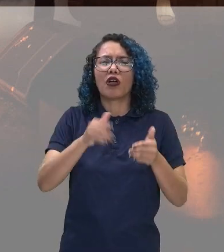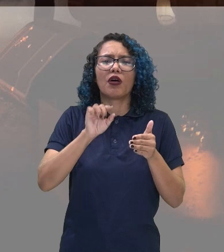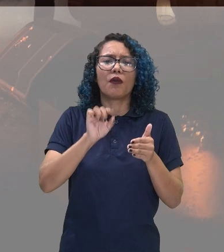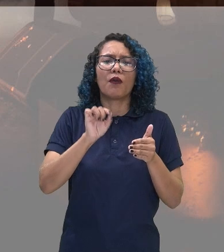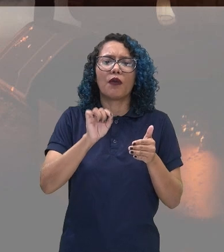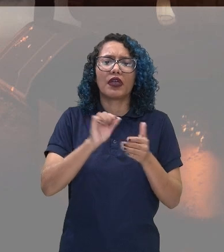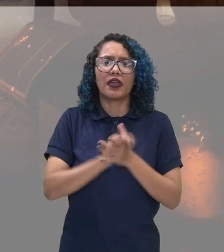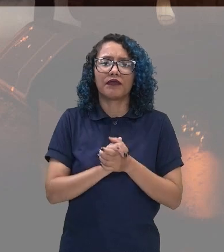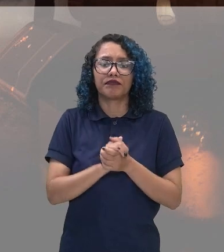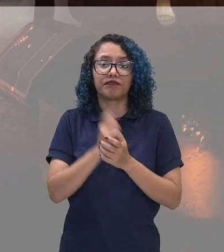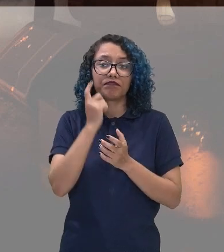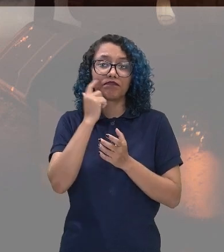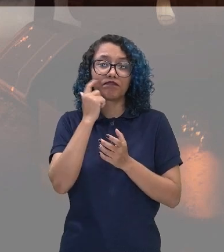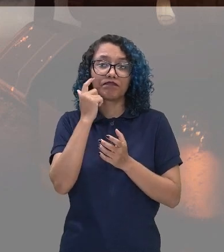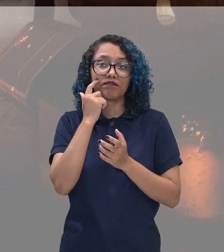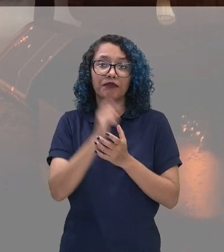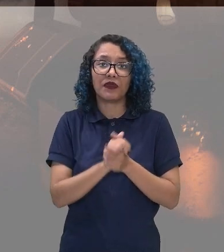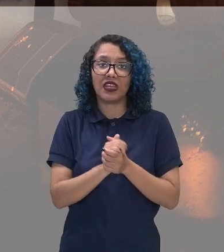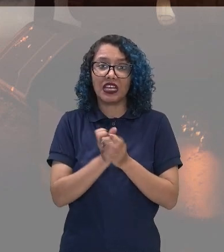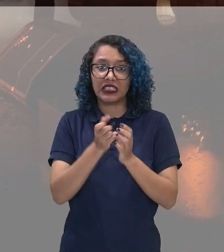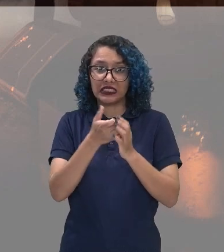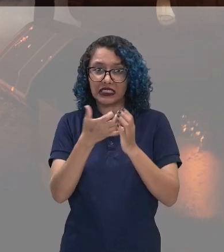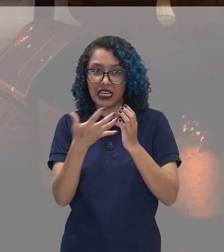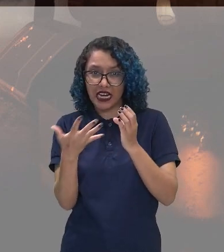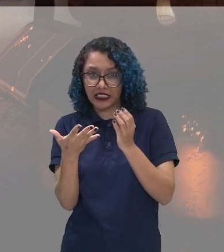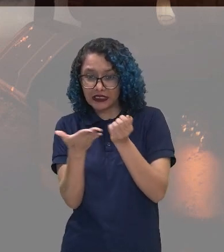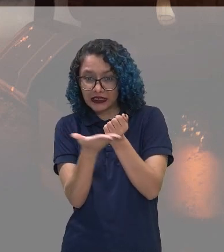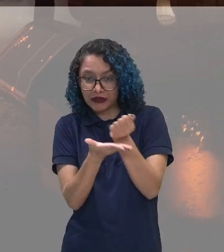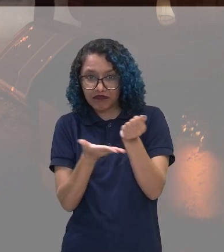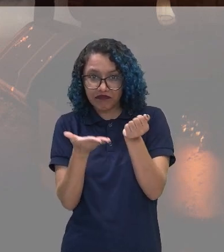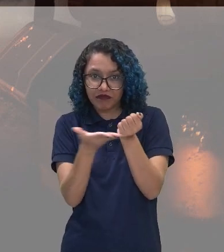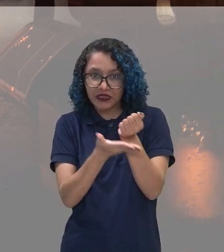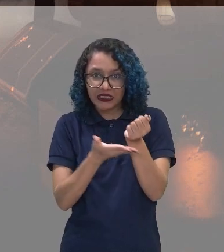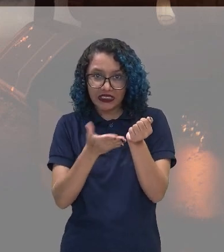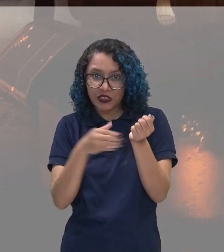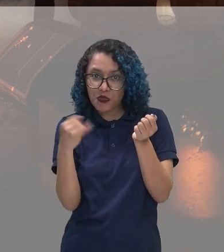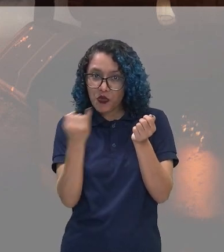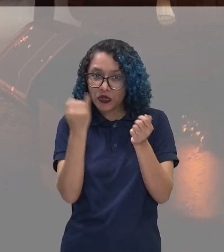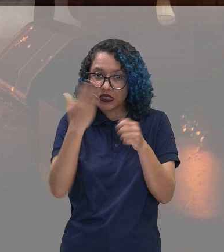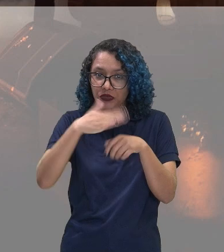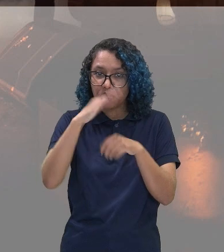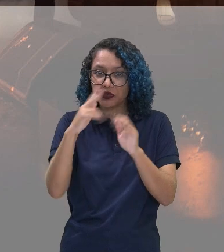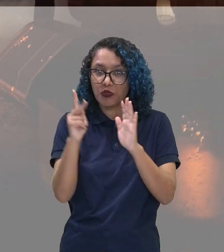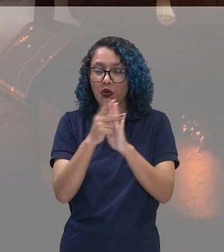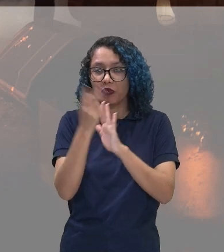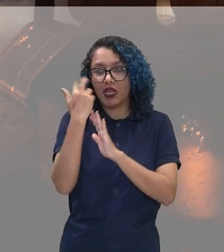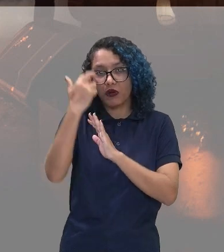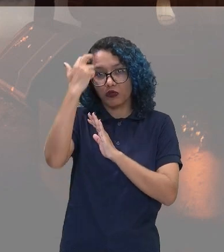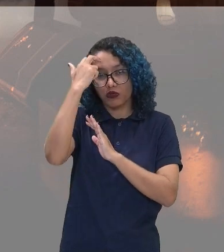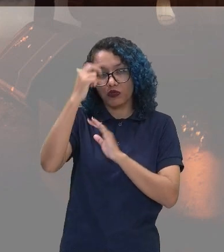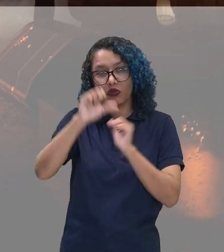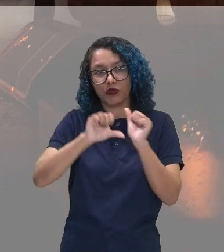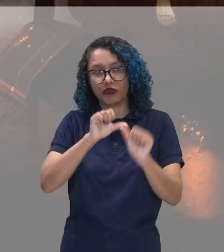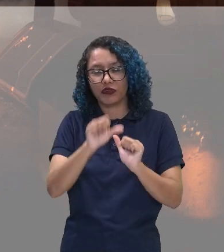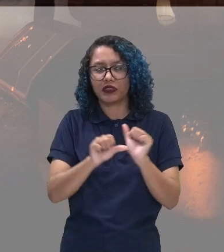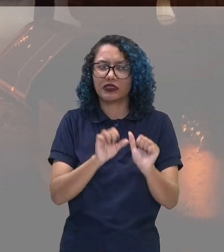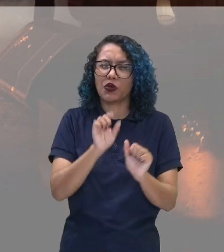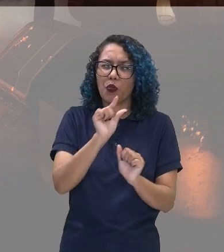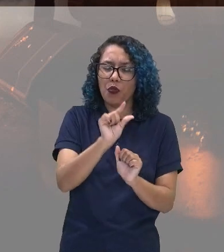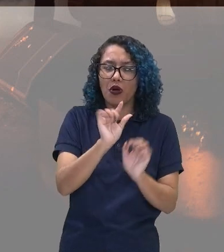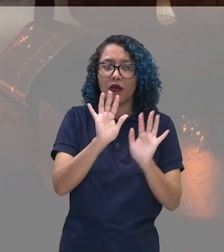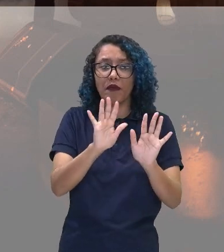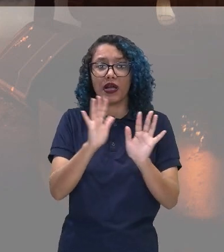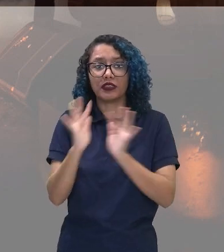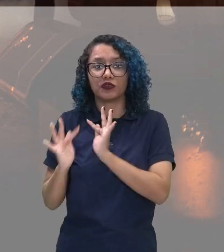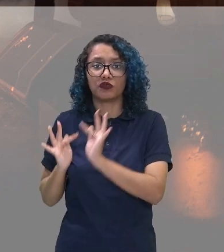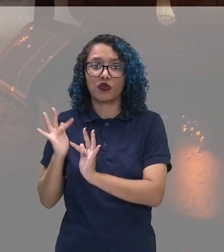vai ter que trazer a essência daquela cultura sem muitas modificações. O folclórico, não. O festival folclórico, ele